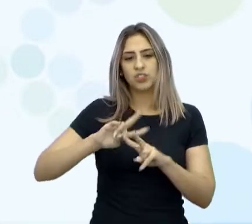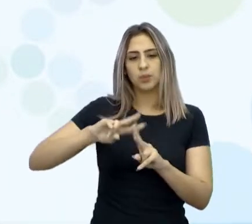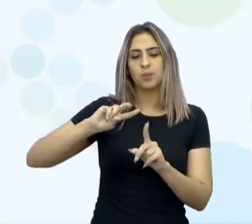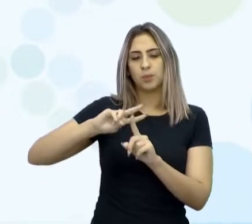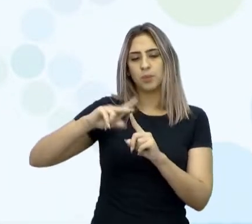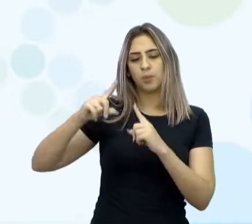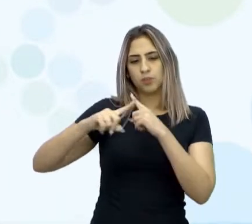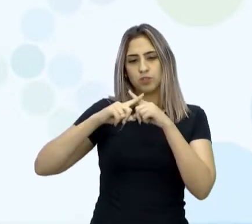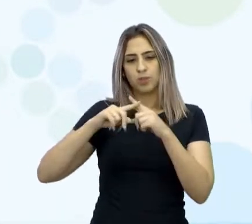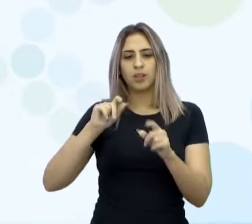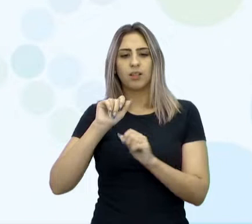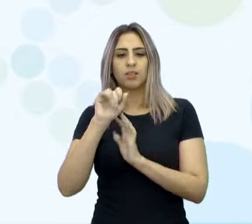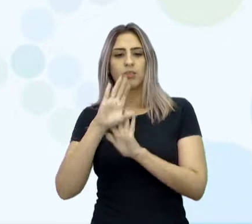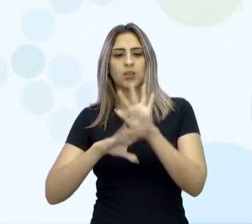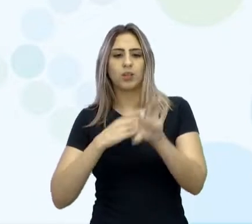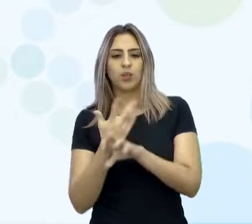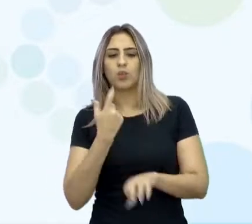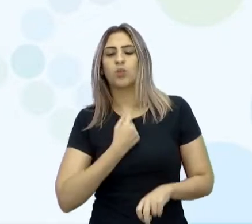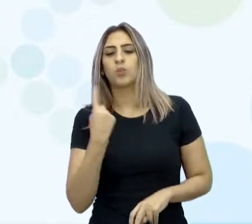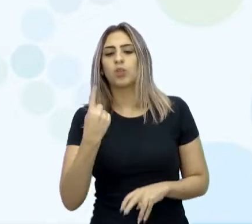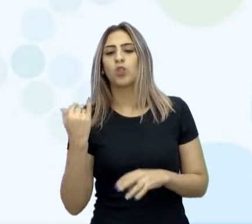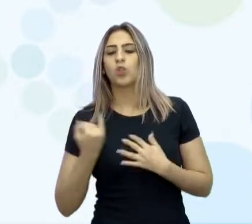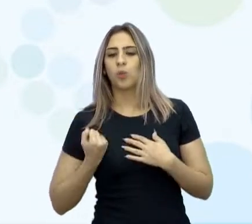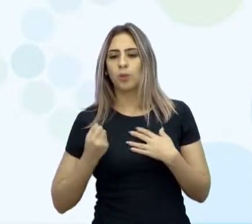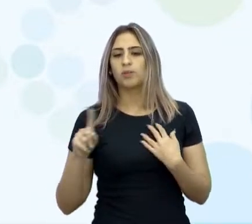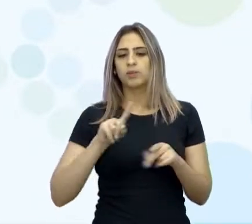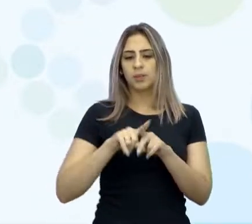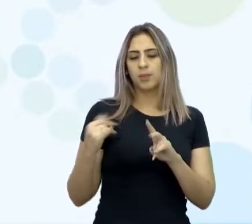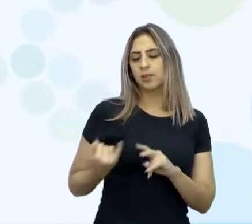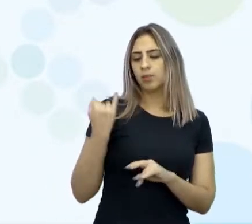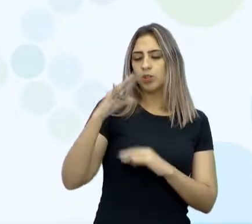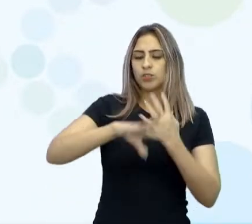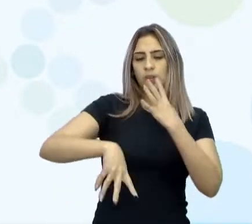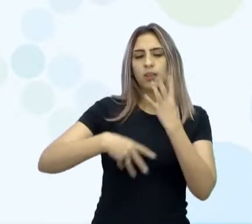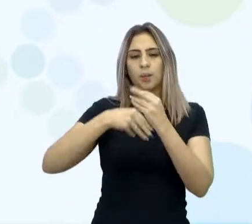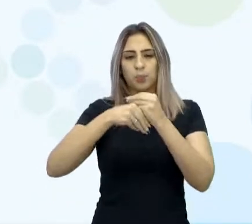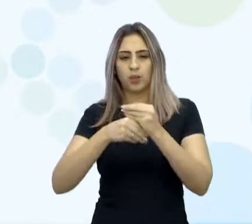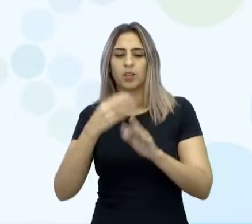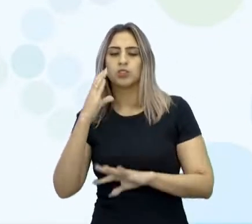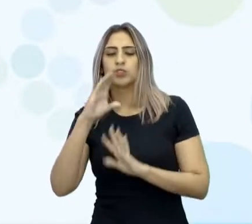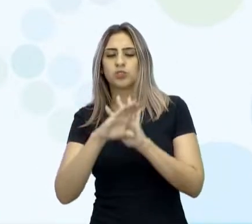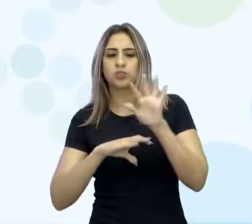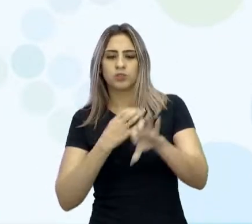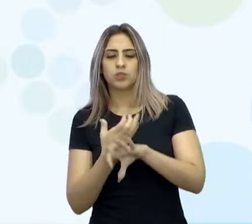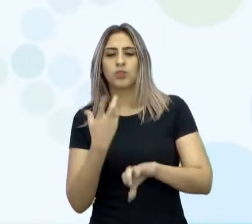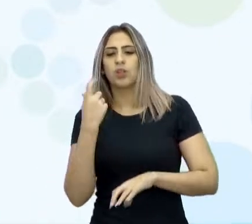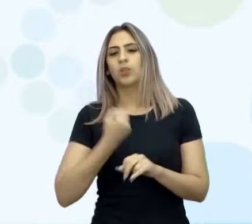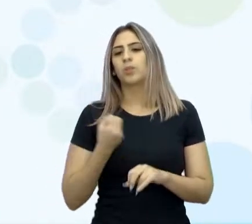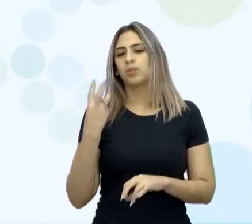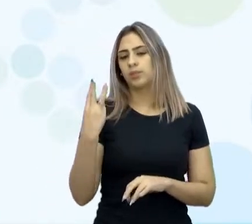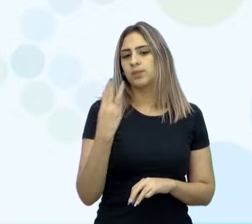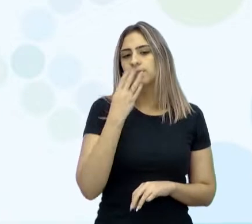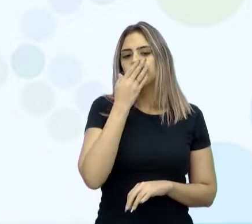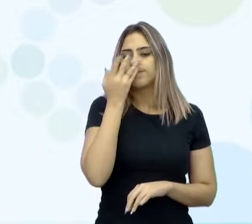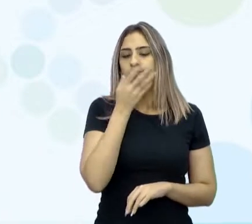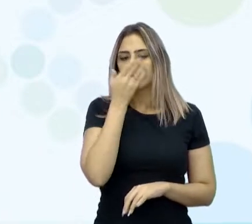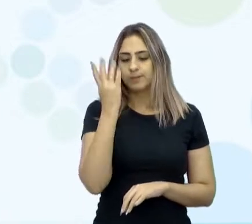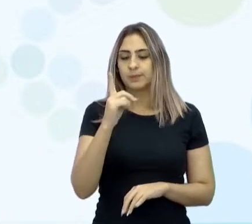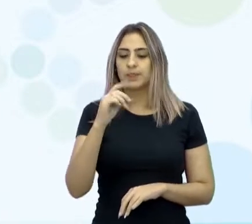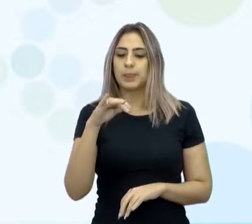unidade curricular número 1. Números também importam, componente curricular número 3,